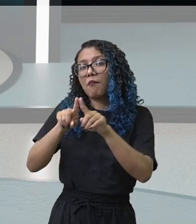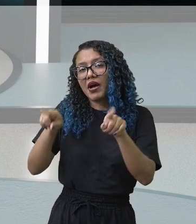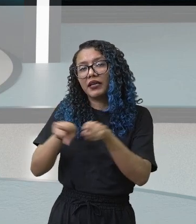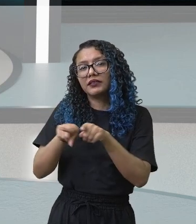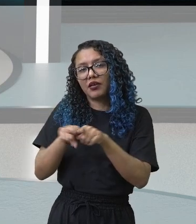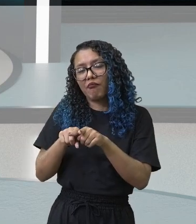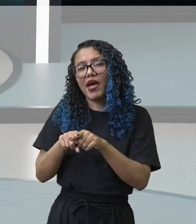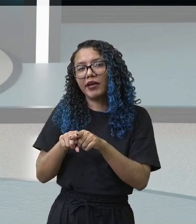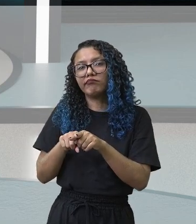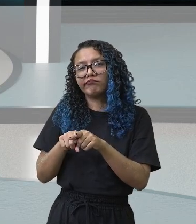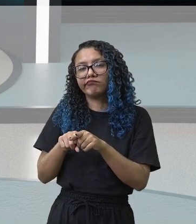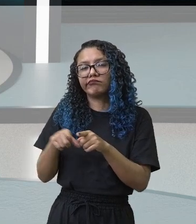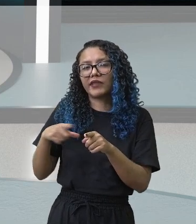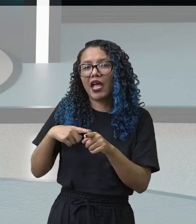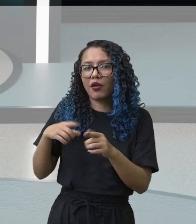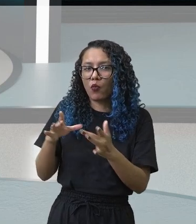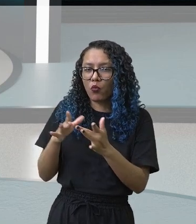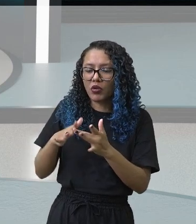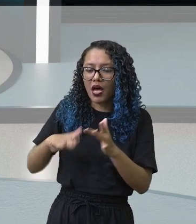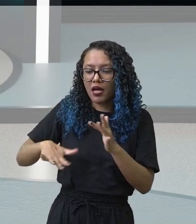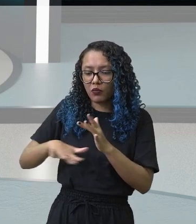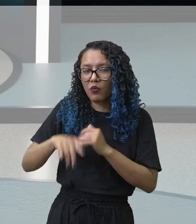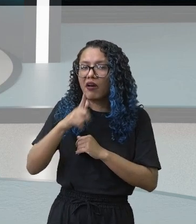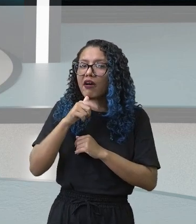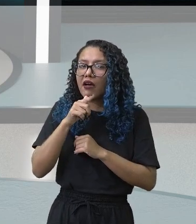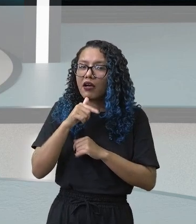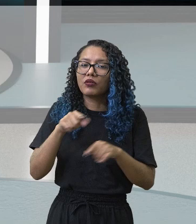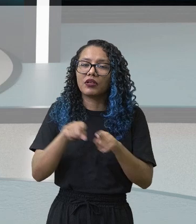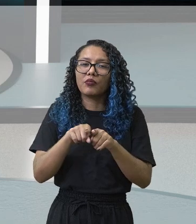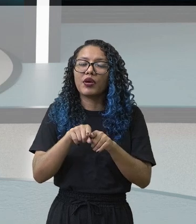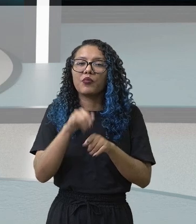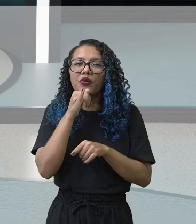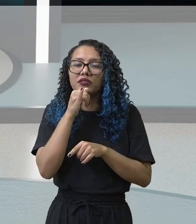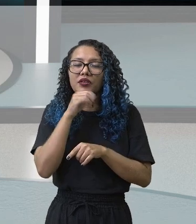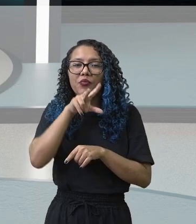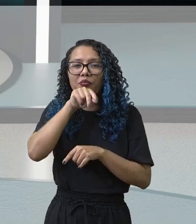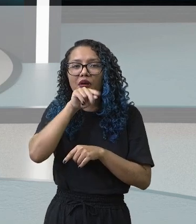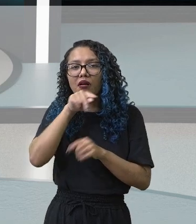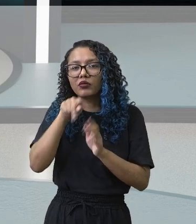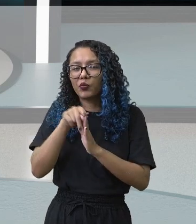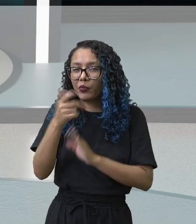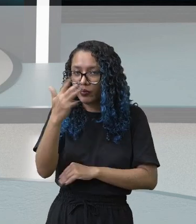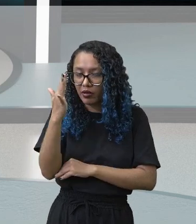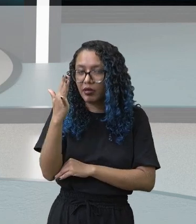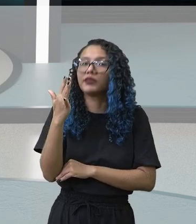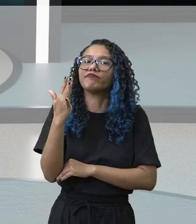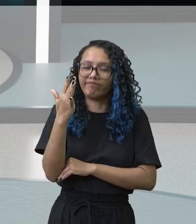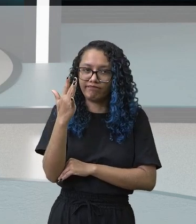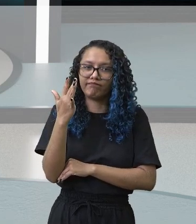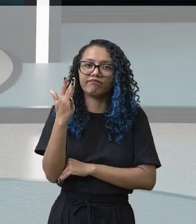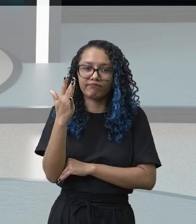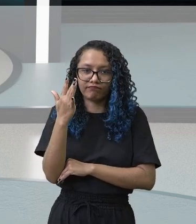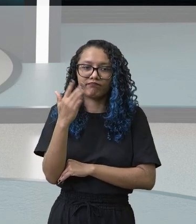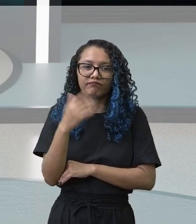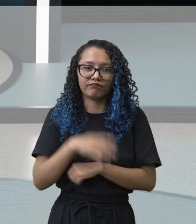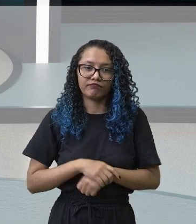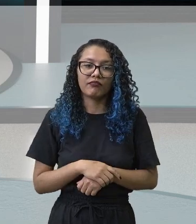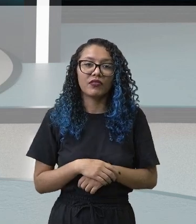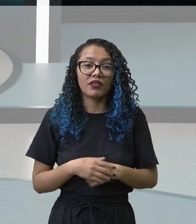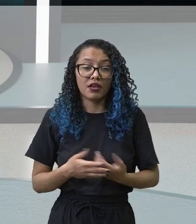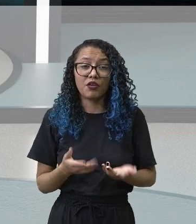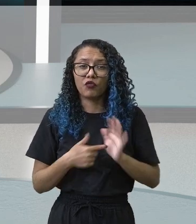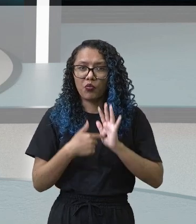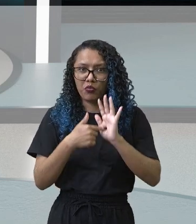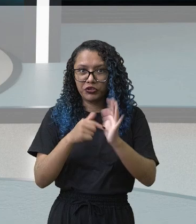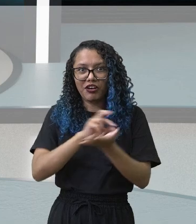contato com a água tem esses também pato do mato por exemplo é um deles né Nós vamos já entrar aqui descobrir um monte desses